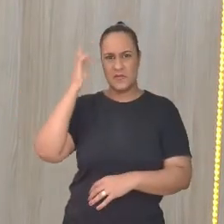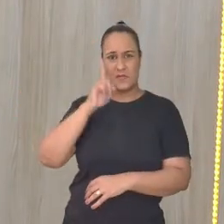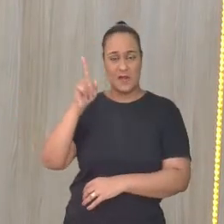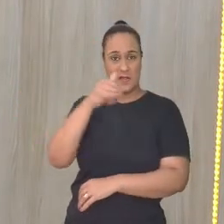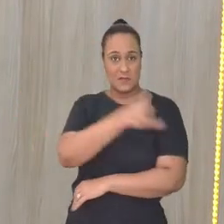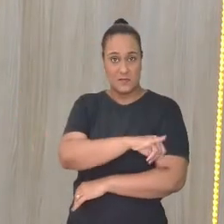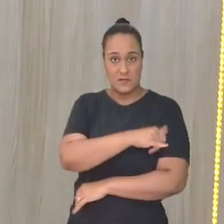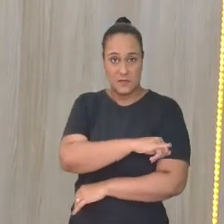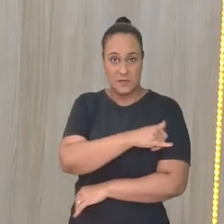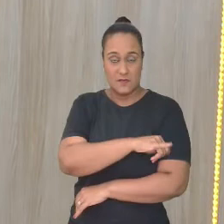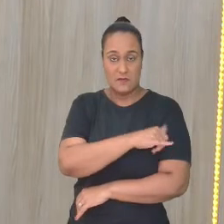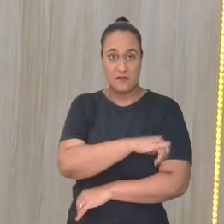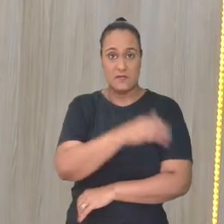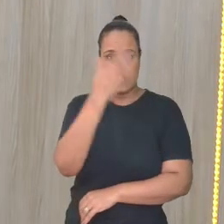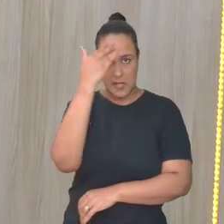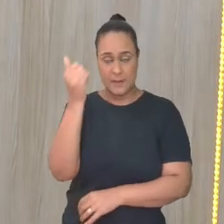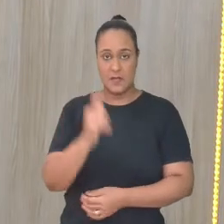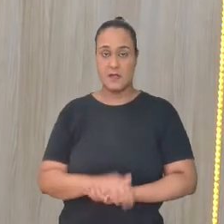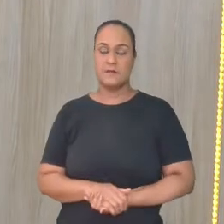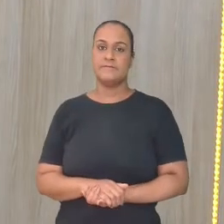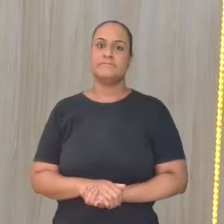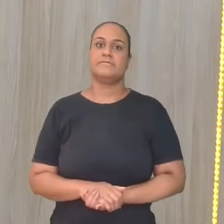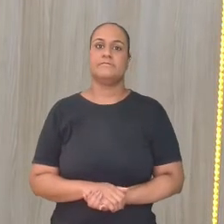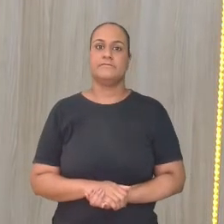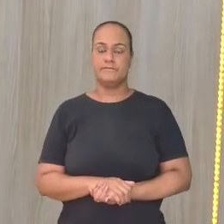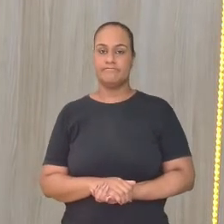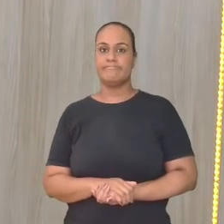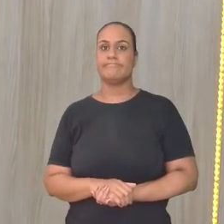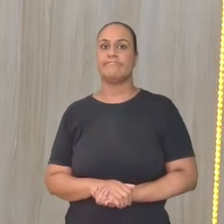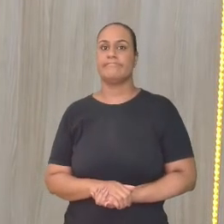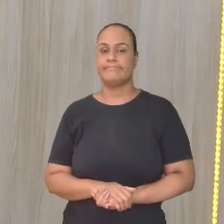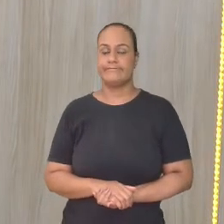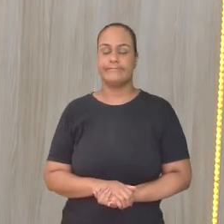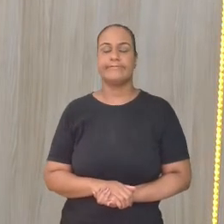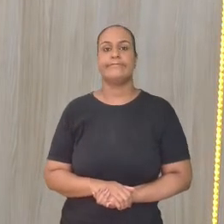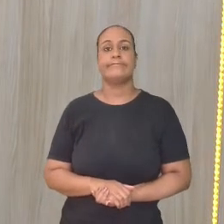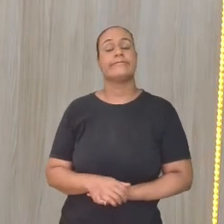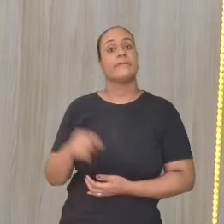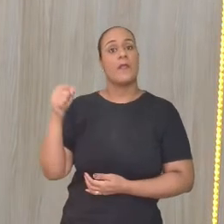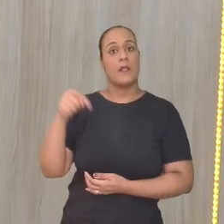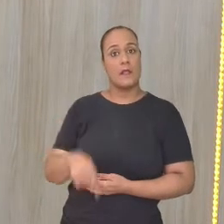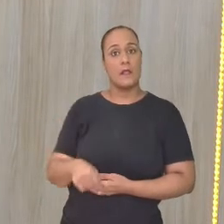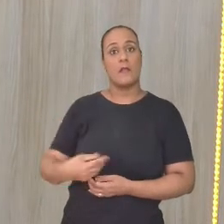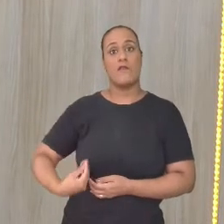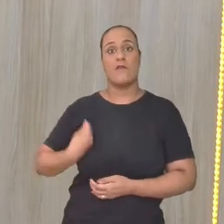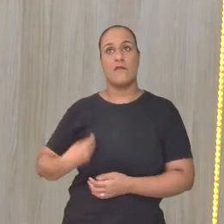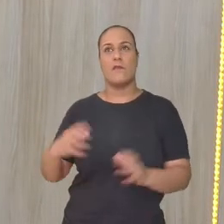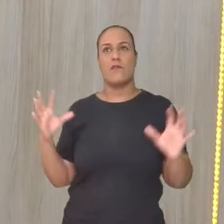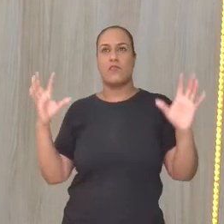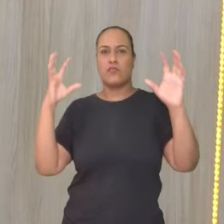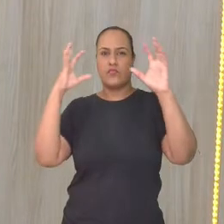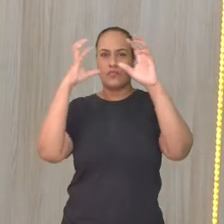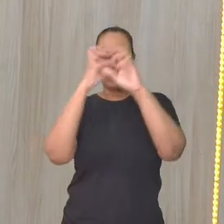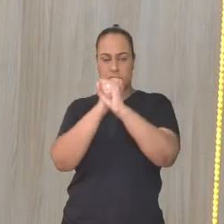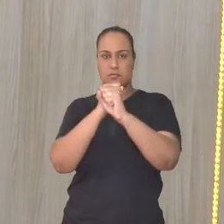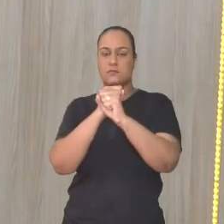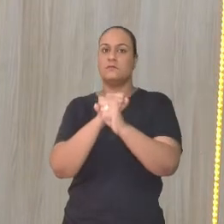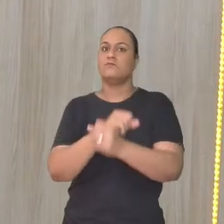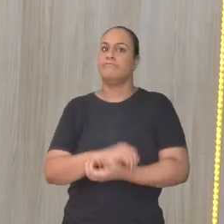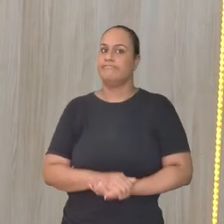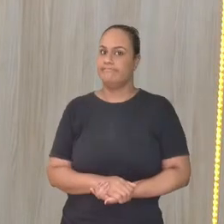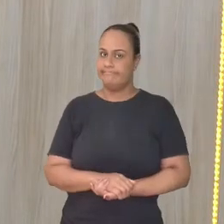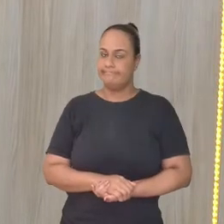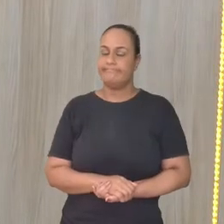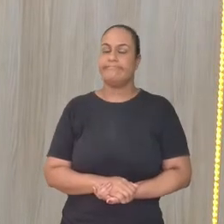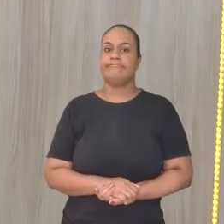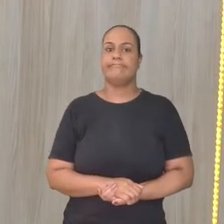Janeiro, para a família real lá. Veja só, enquanto aqui a gente vivia na escuridão. Provocando, hein? Tá